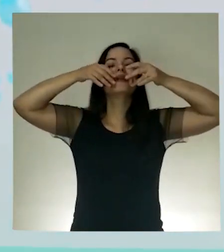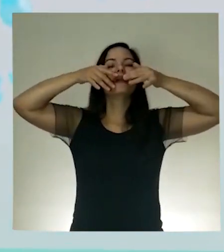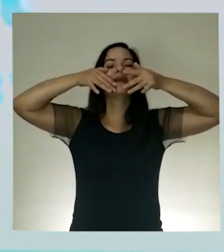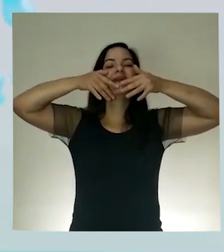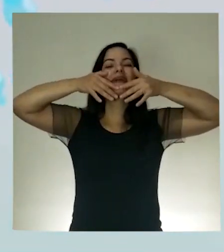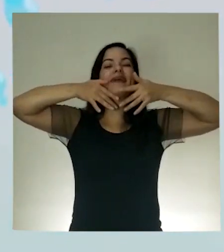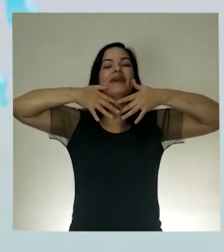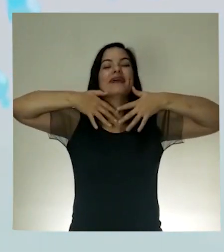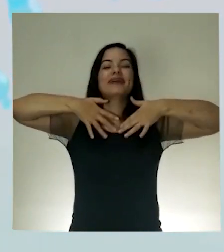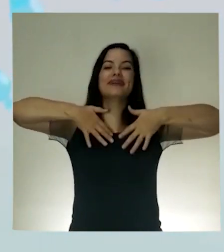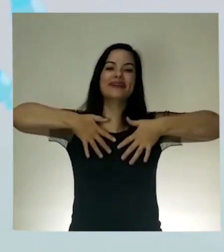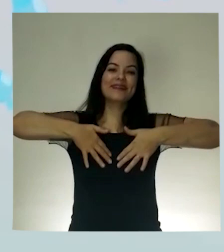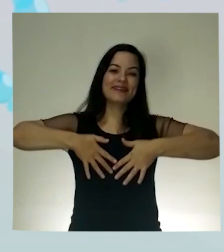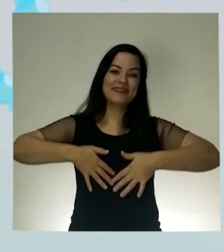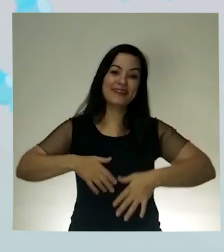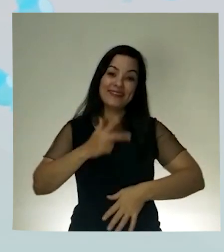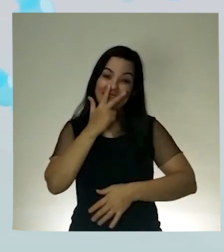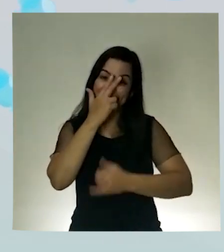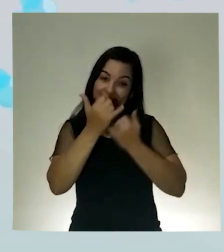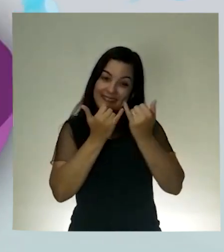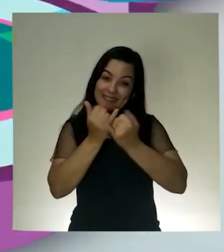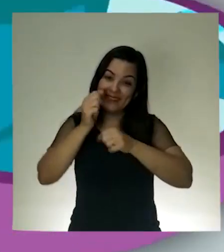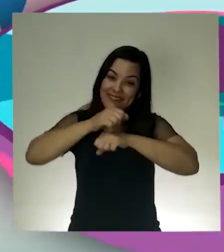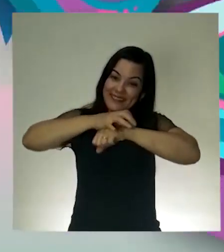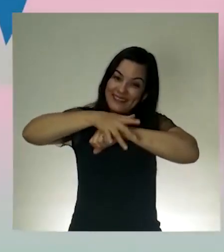cachoeira sem fim.